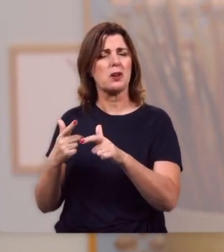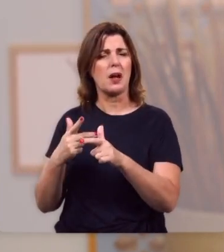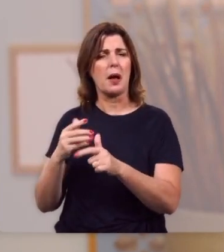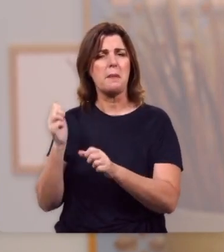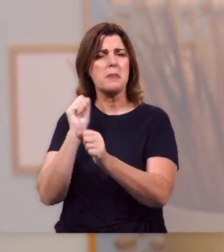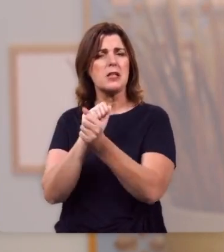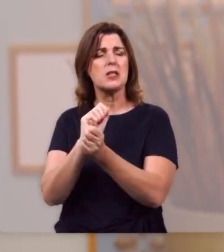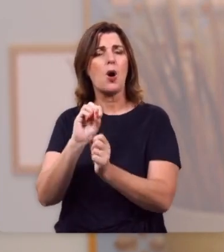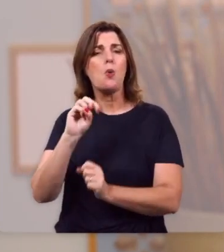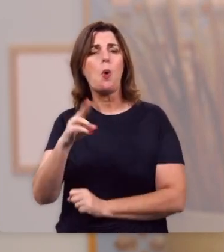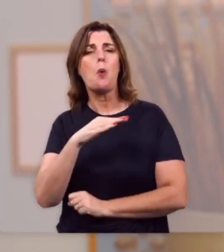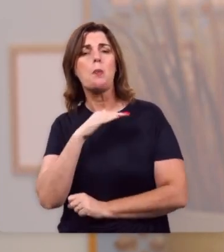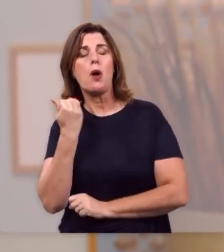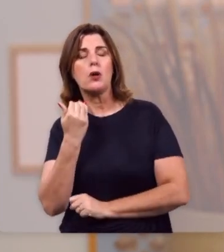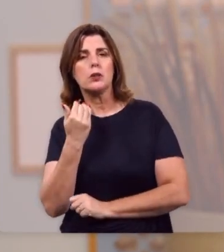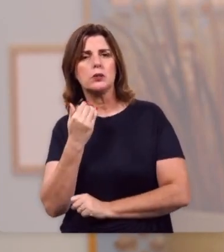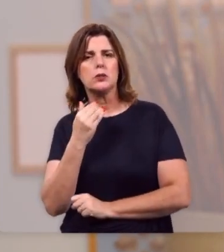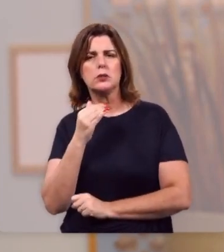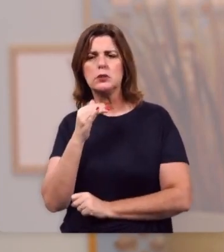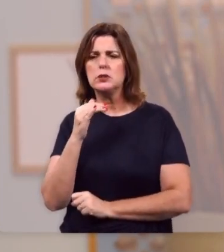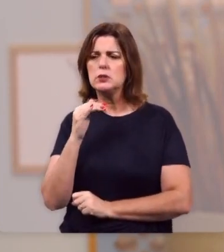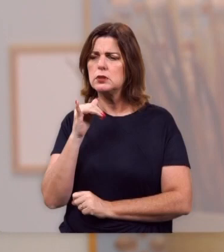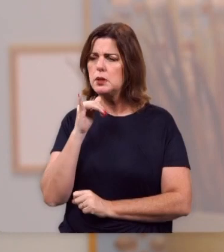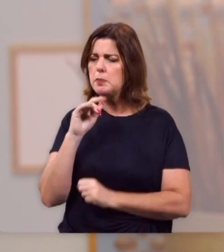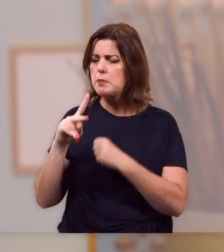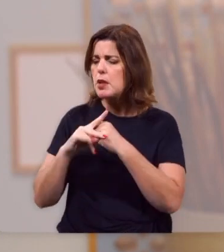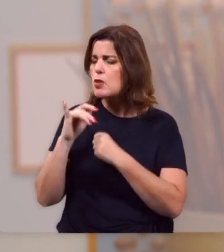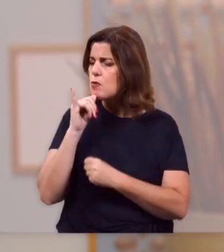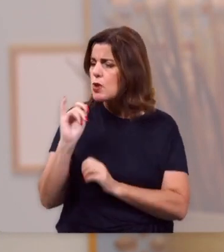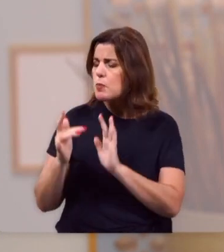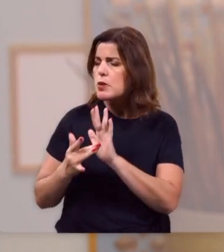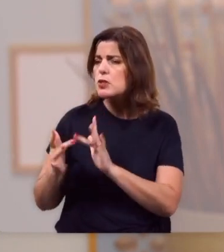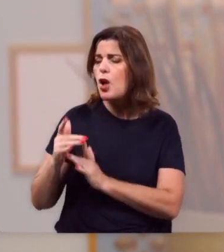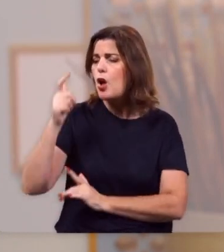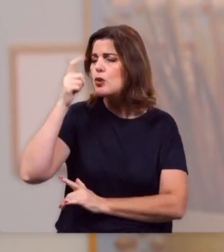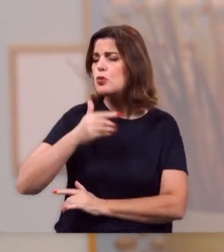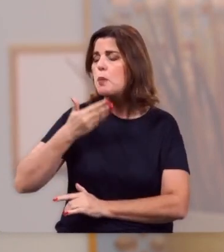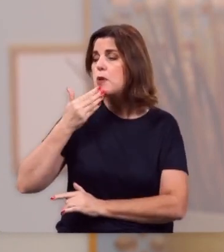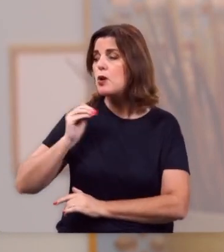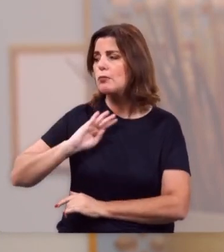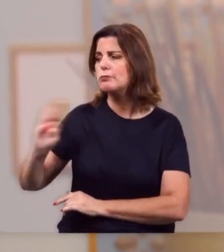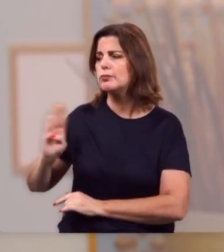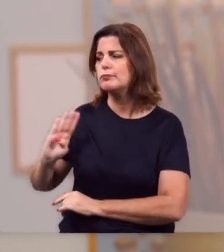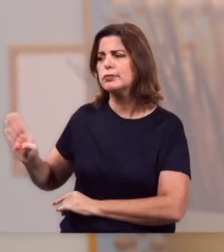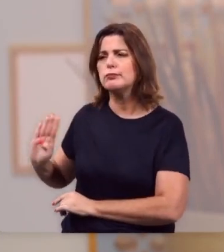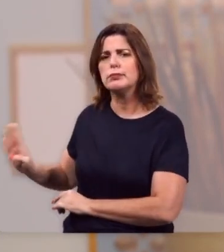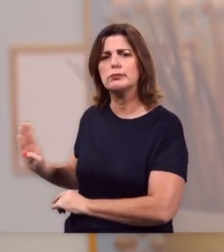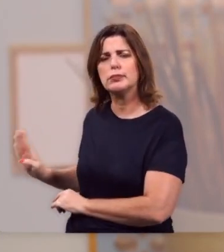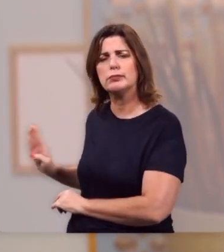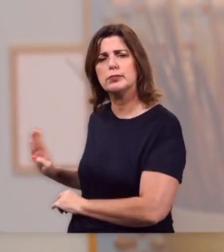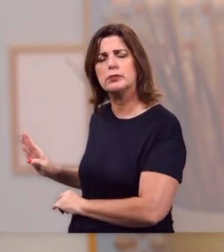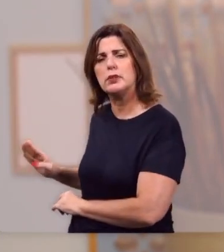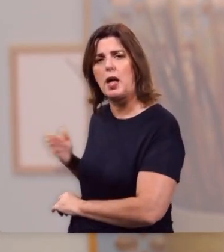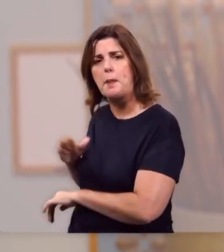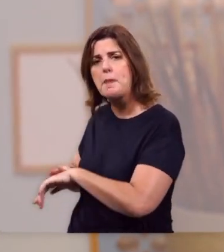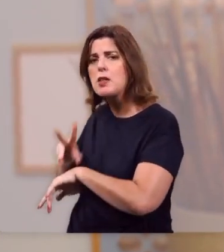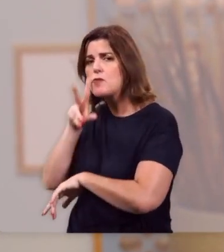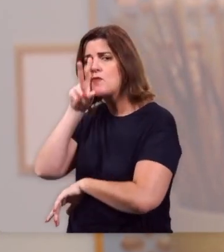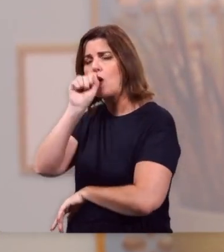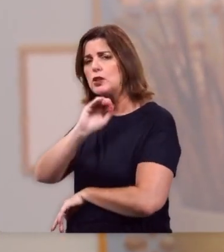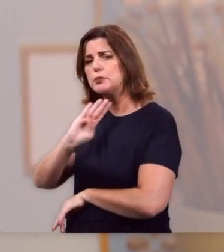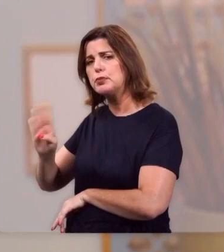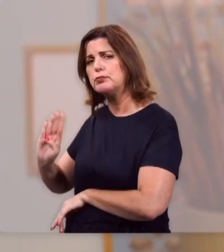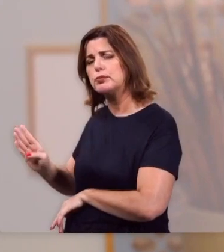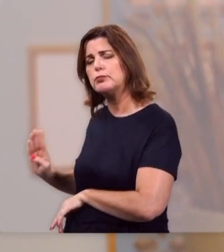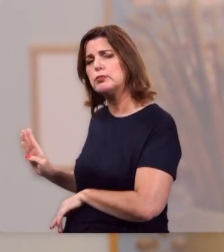morte. Sabe o que Pedro estava dizendo para Jesus ali? Eu sou melhor do que os outros. Eu sou mais forte do que os